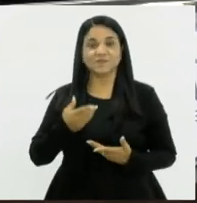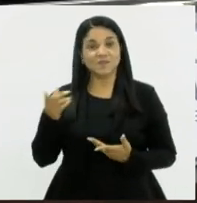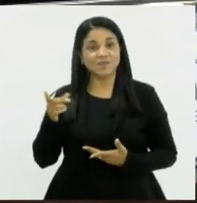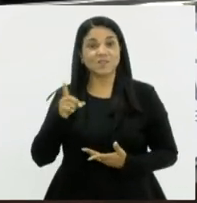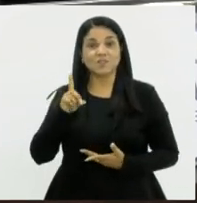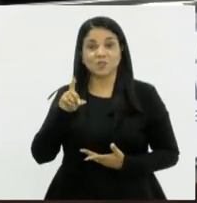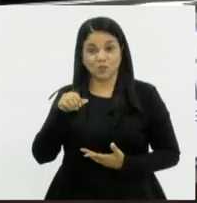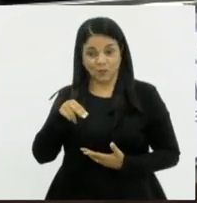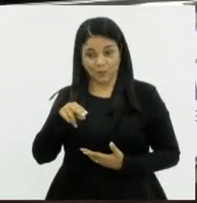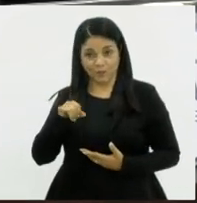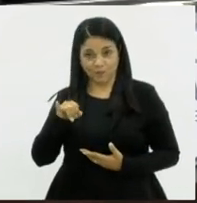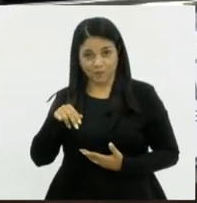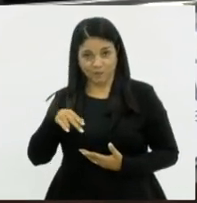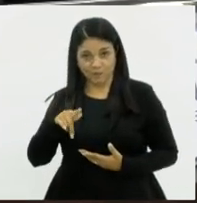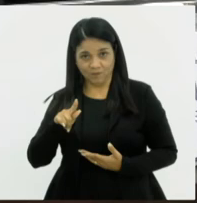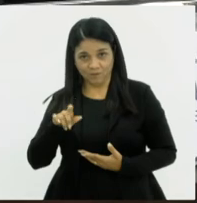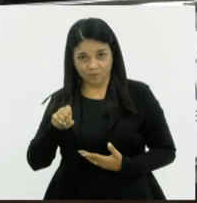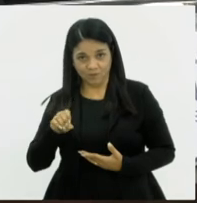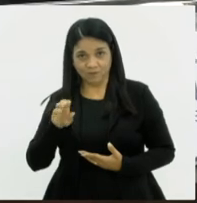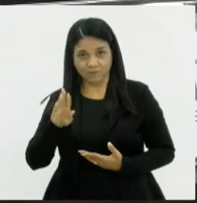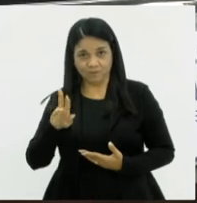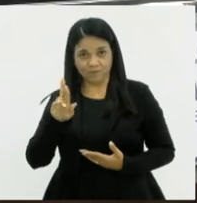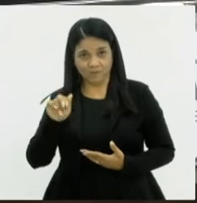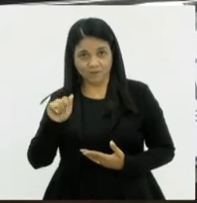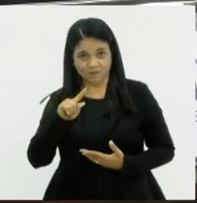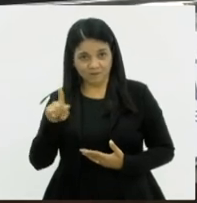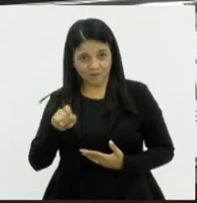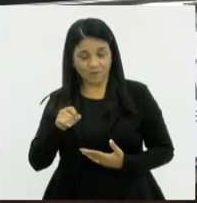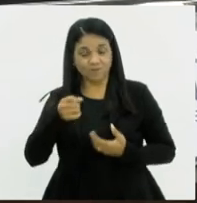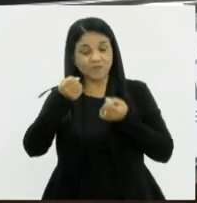dele como pai,